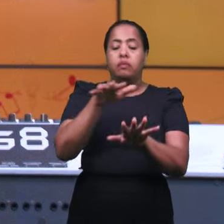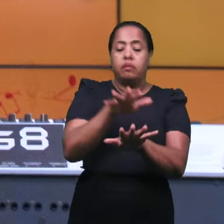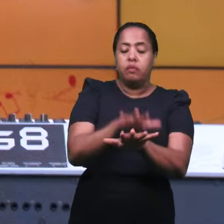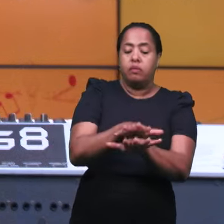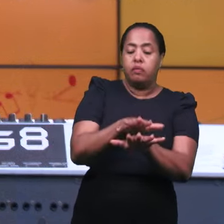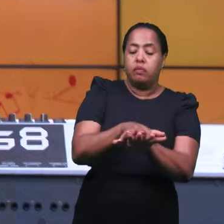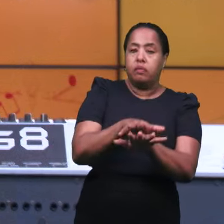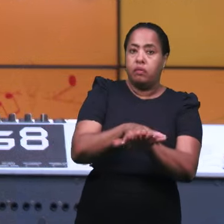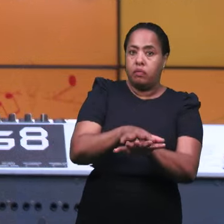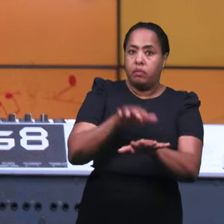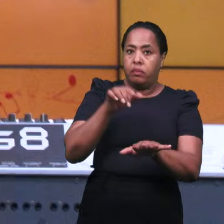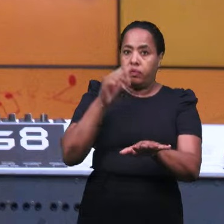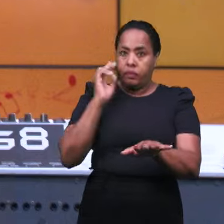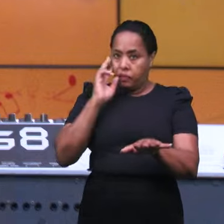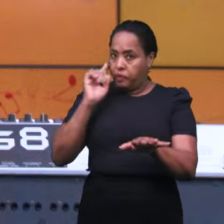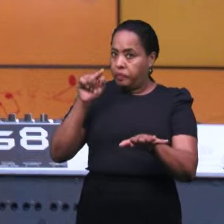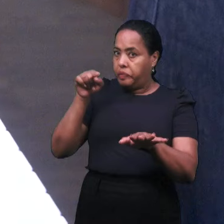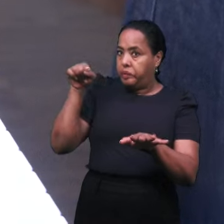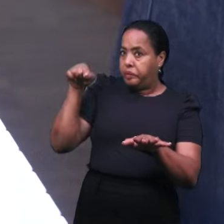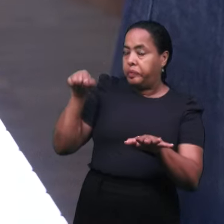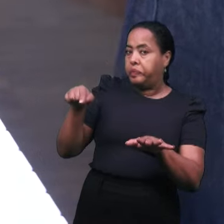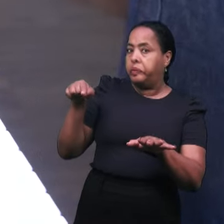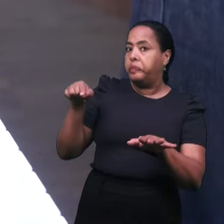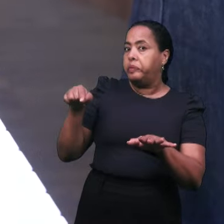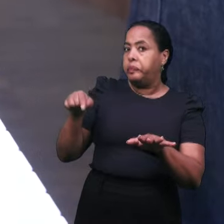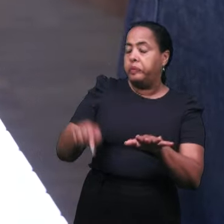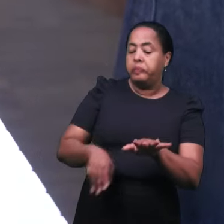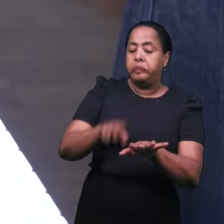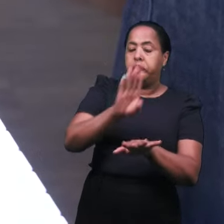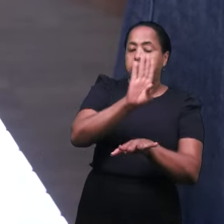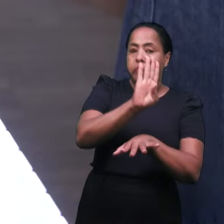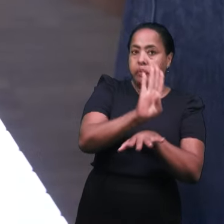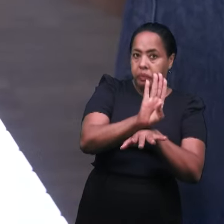teclado. Vamos lá? B. E.